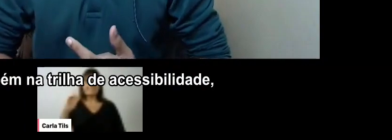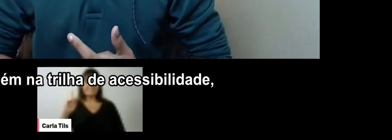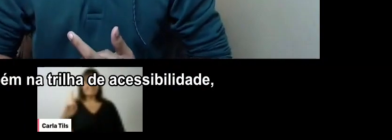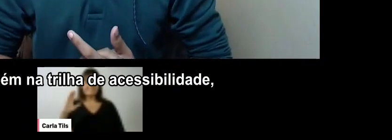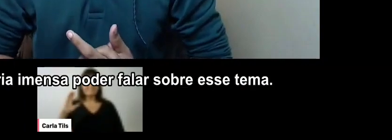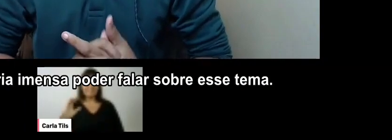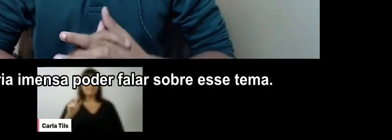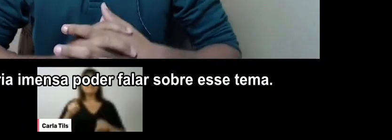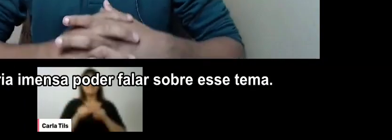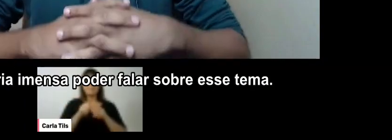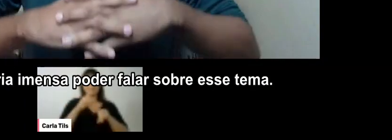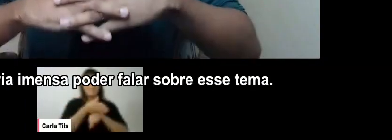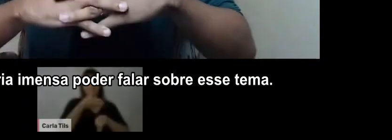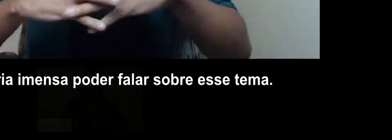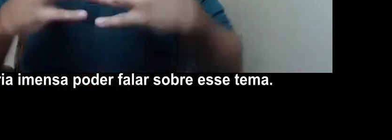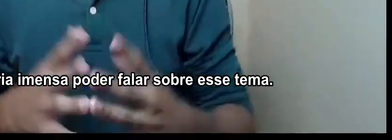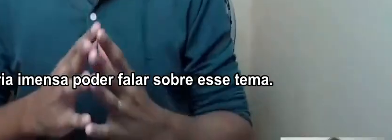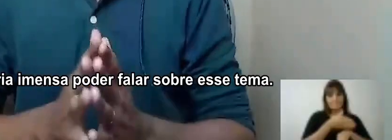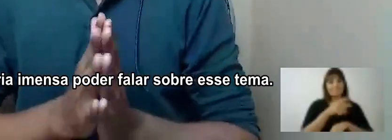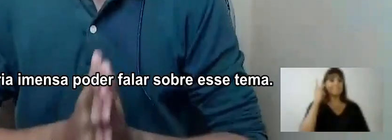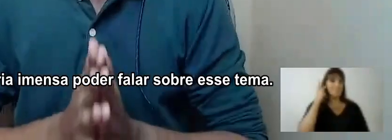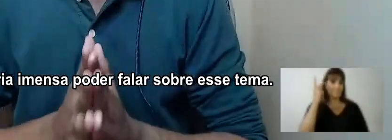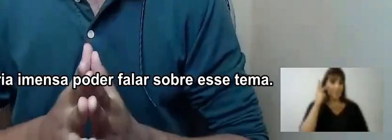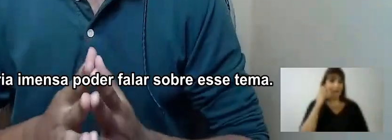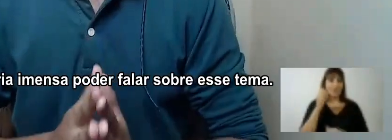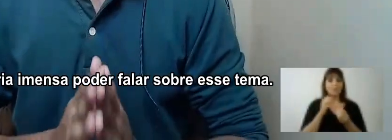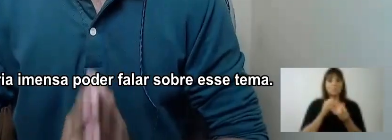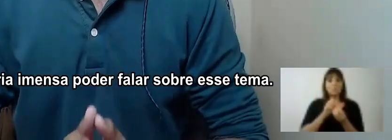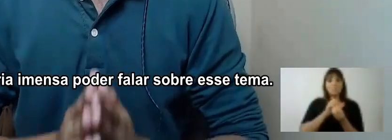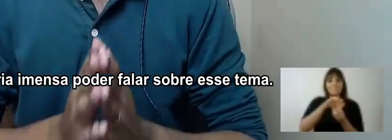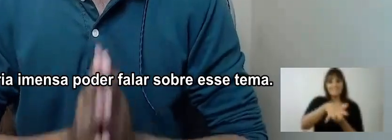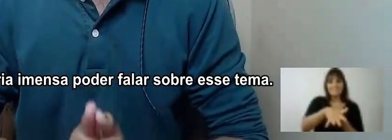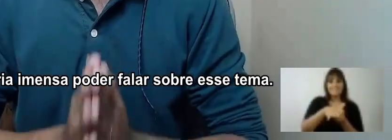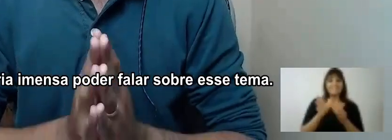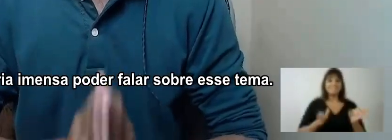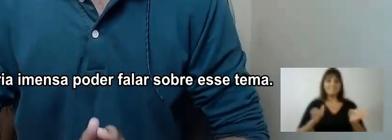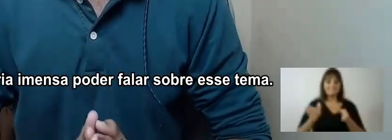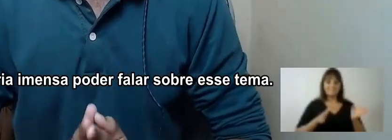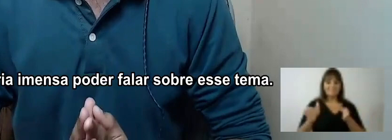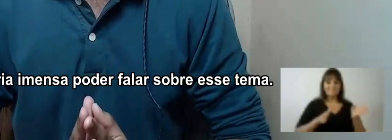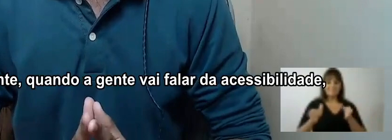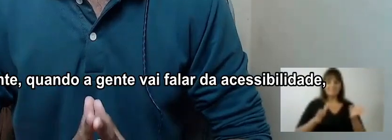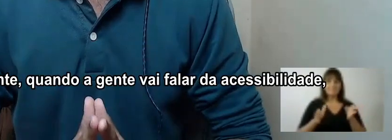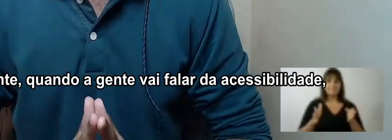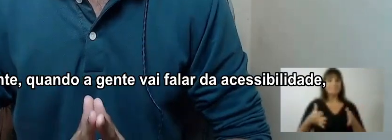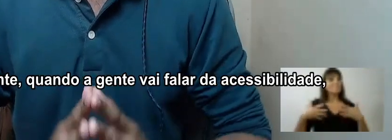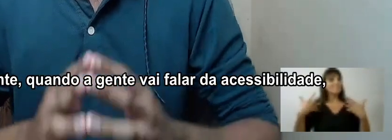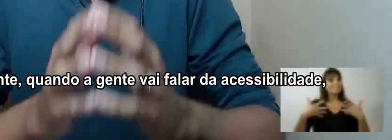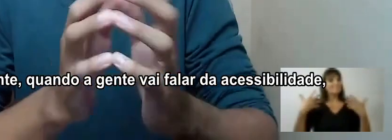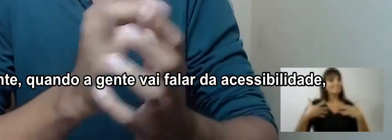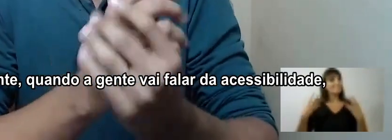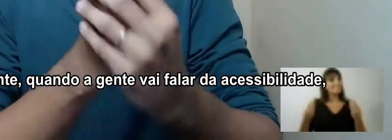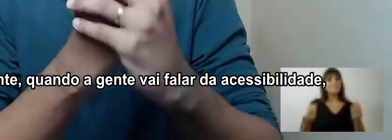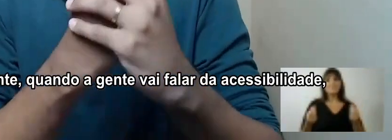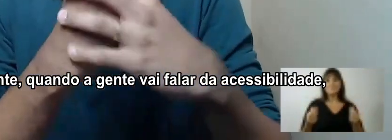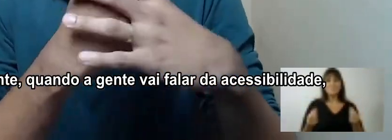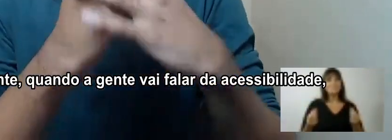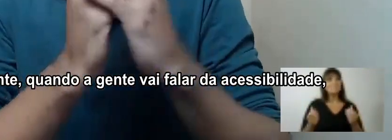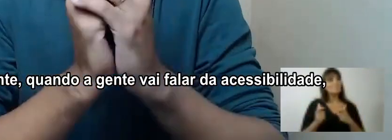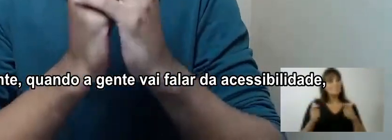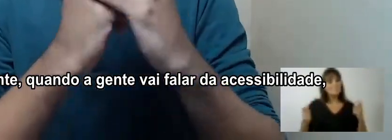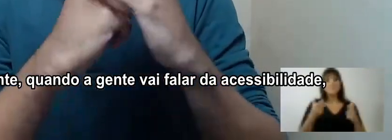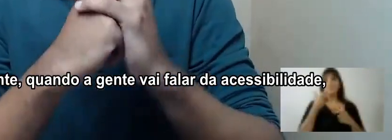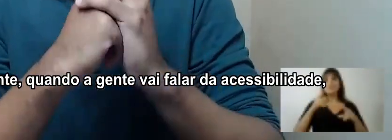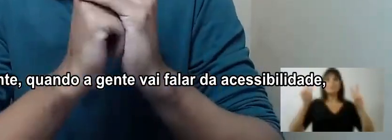de acessibilidade. E é uma alegria imensa poder falar sobre esse tema. Porque, principalmente, quando a gente